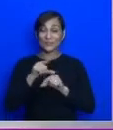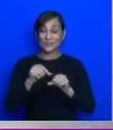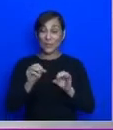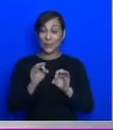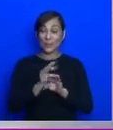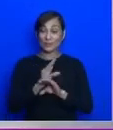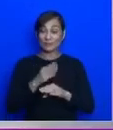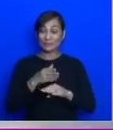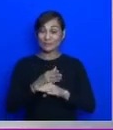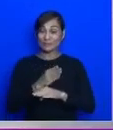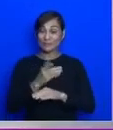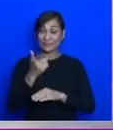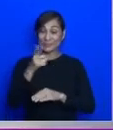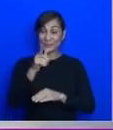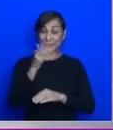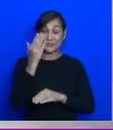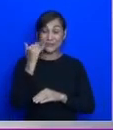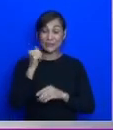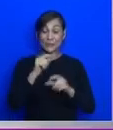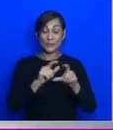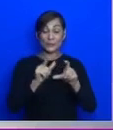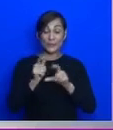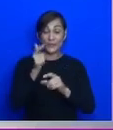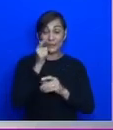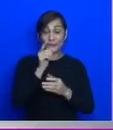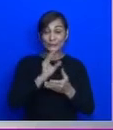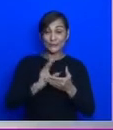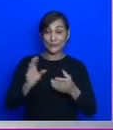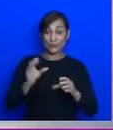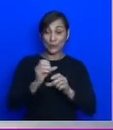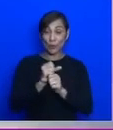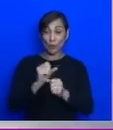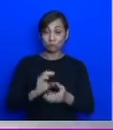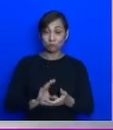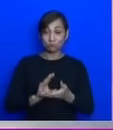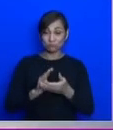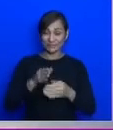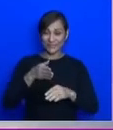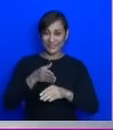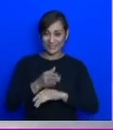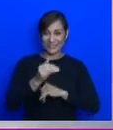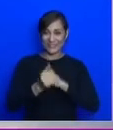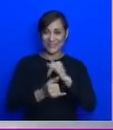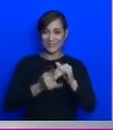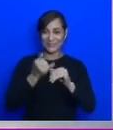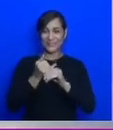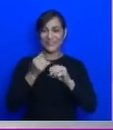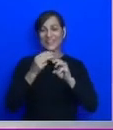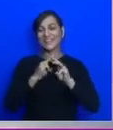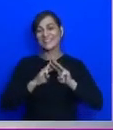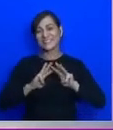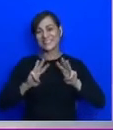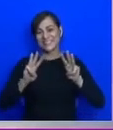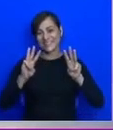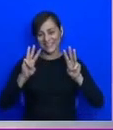validado. Após a apuração, você poderá saber de onde são as apostas vencedoras ou se o prêmio está acumulado, acessando